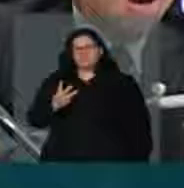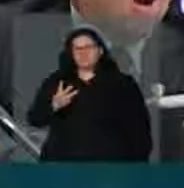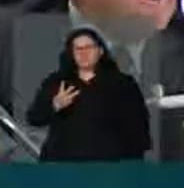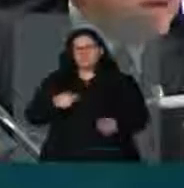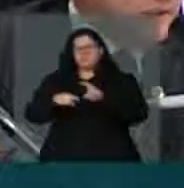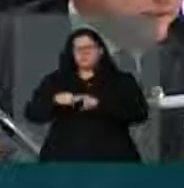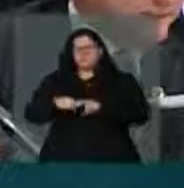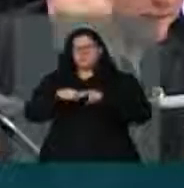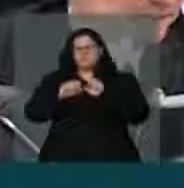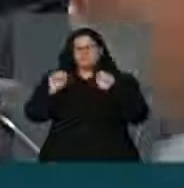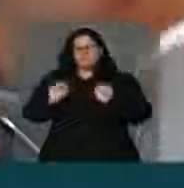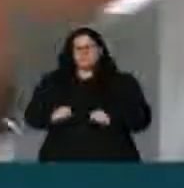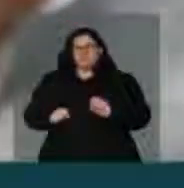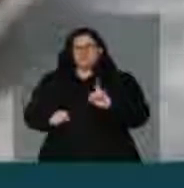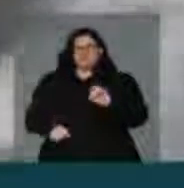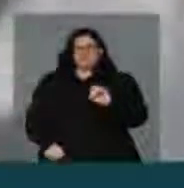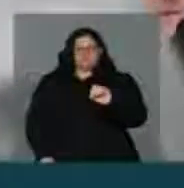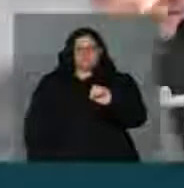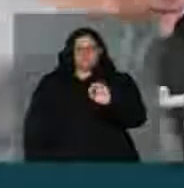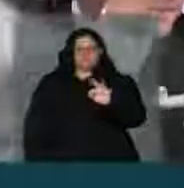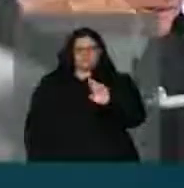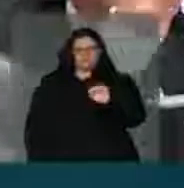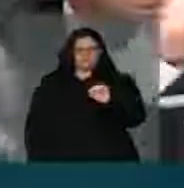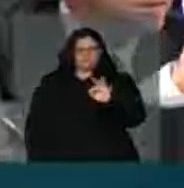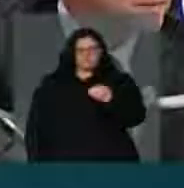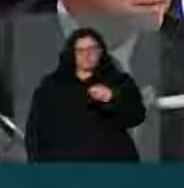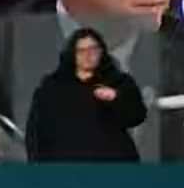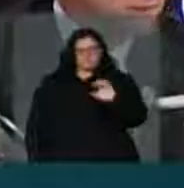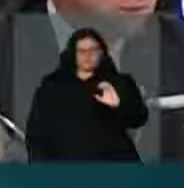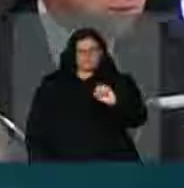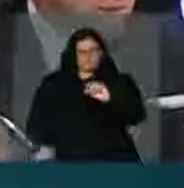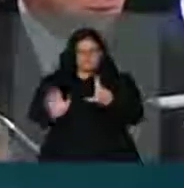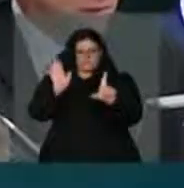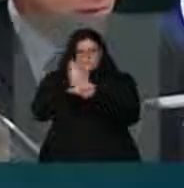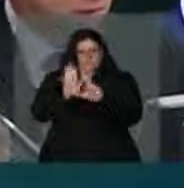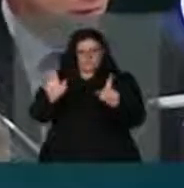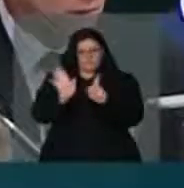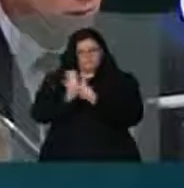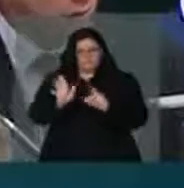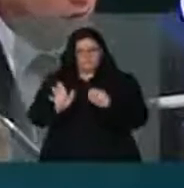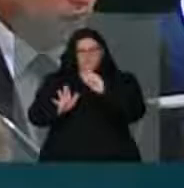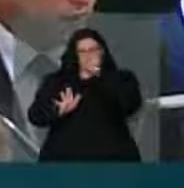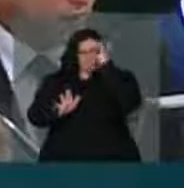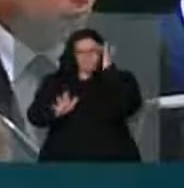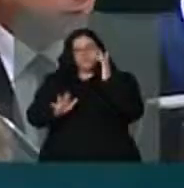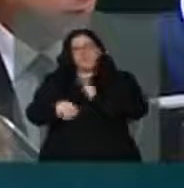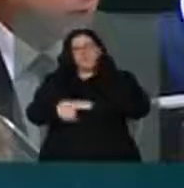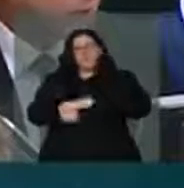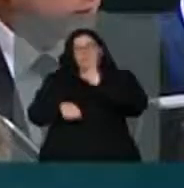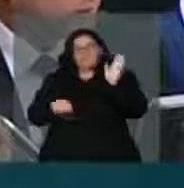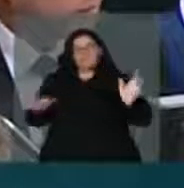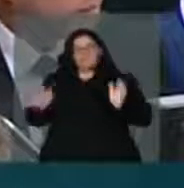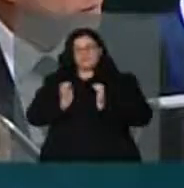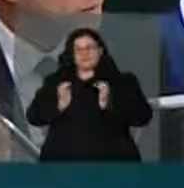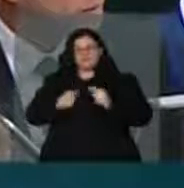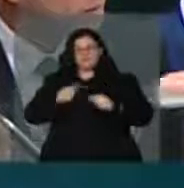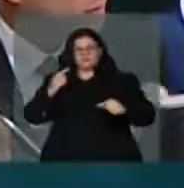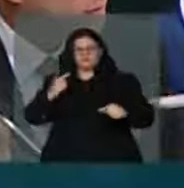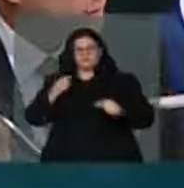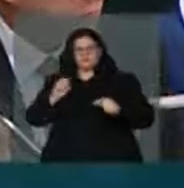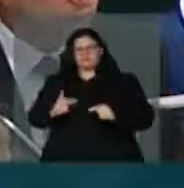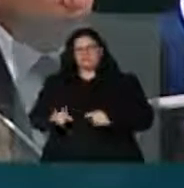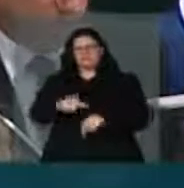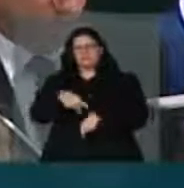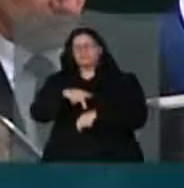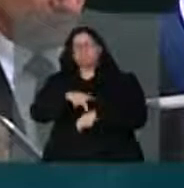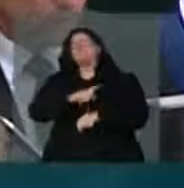sistema distritão, que é a lei dos mais fortes, que é a cadeia alimentar com uma voracidade incompatível com um país complexo, plural, como